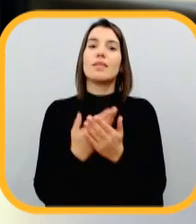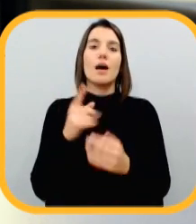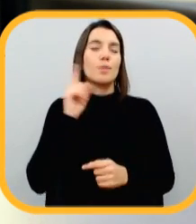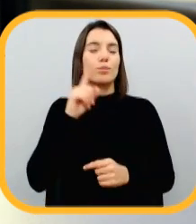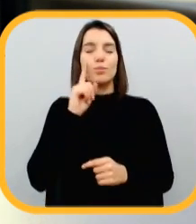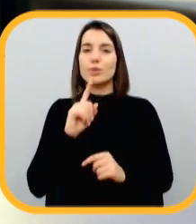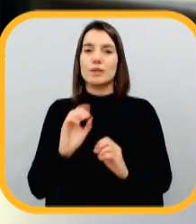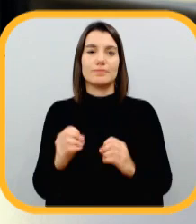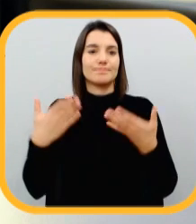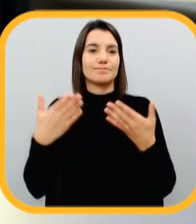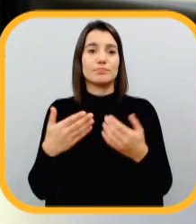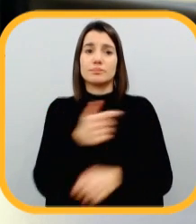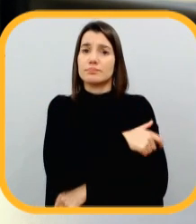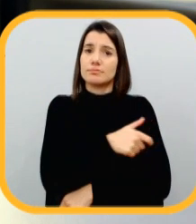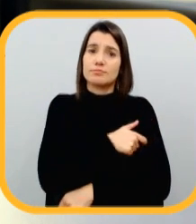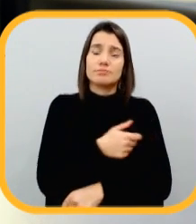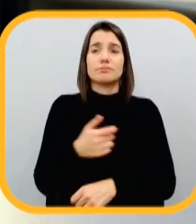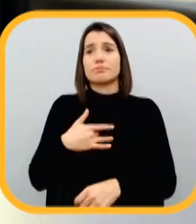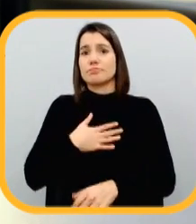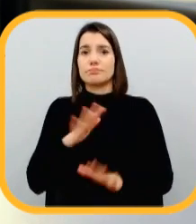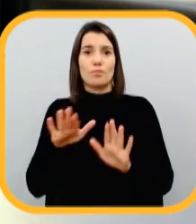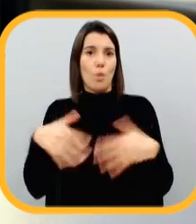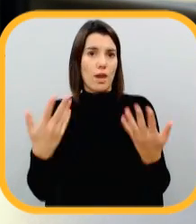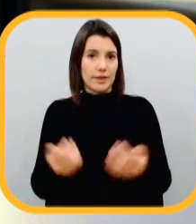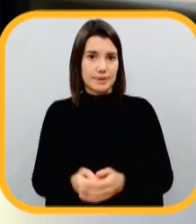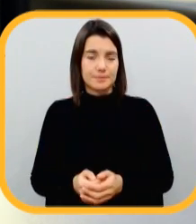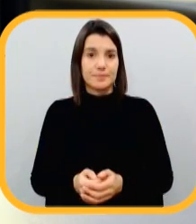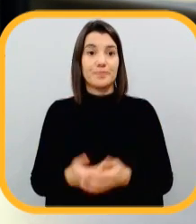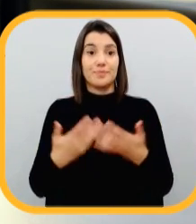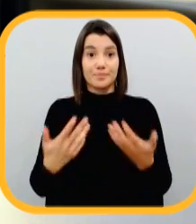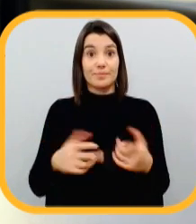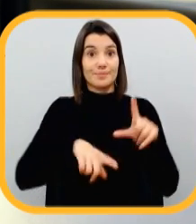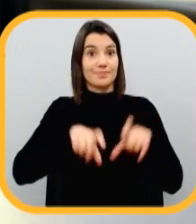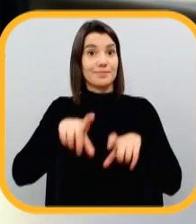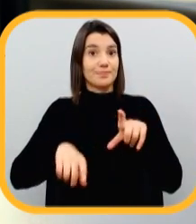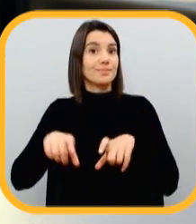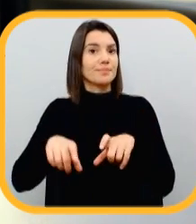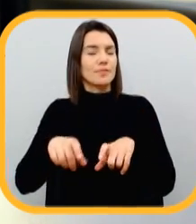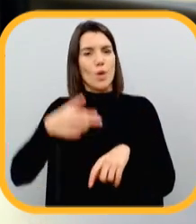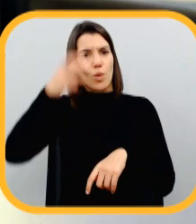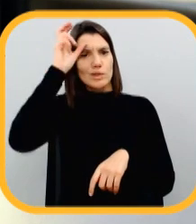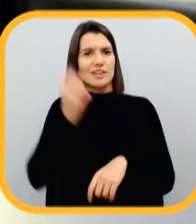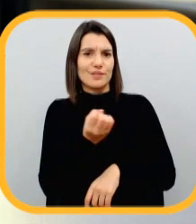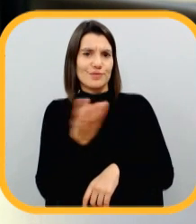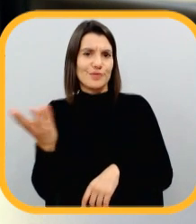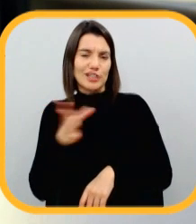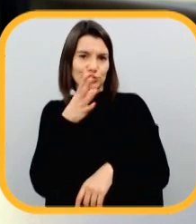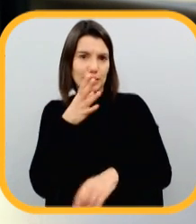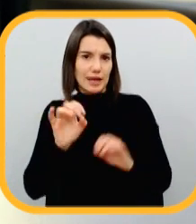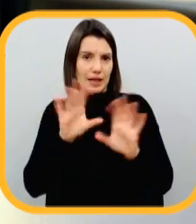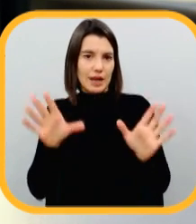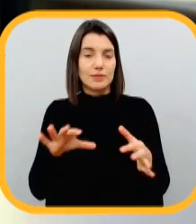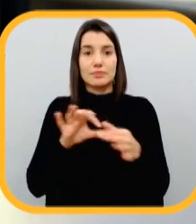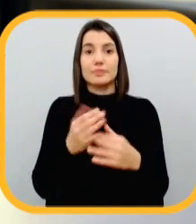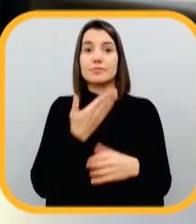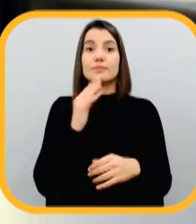numa ferramenta-chave para qualquer organização ou empresa. Neste universo estatístico, existem vários conceitos a explorar,